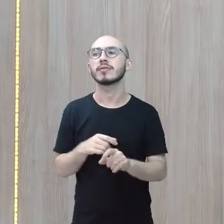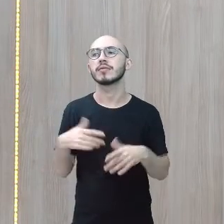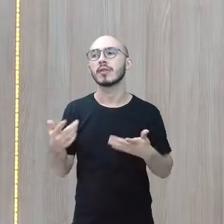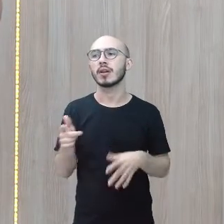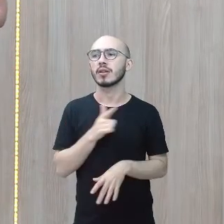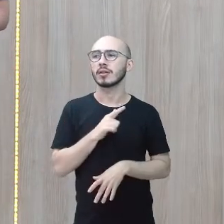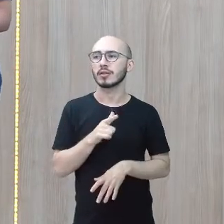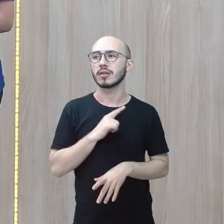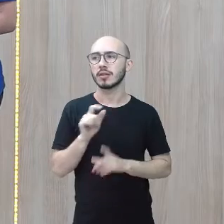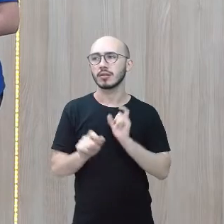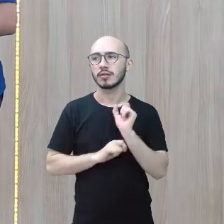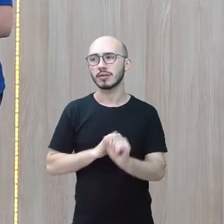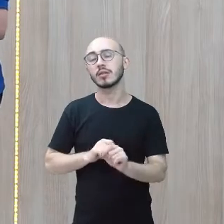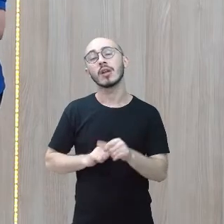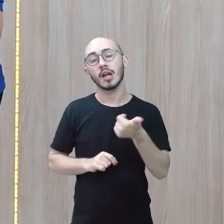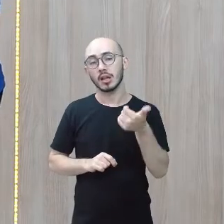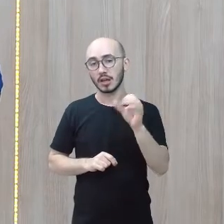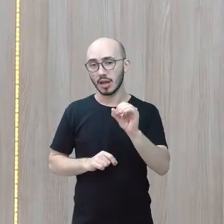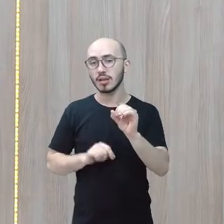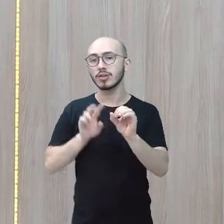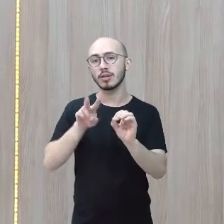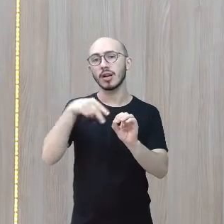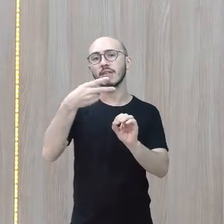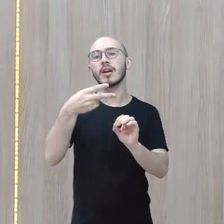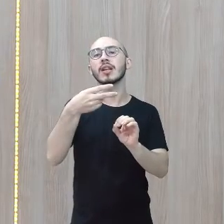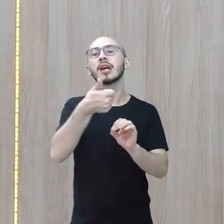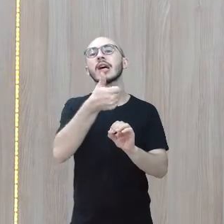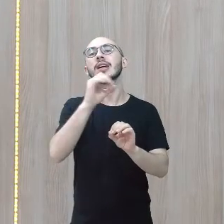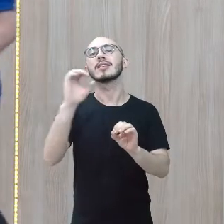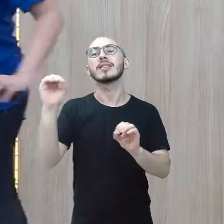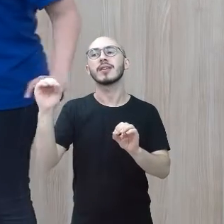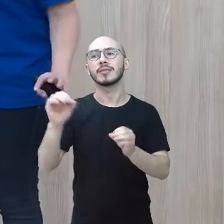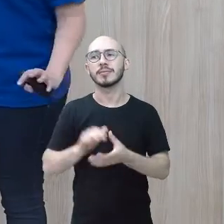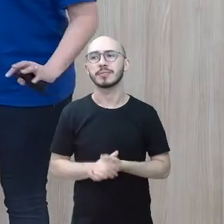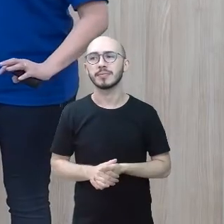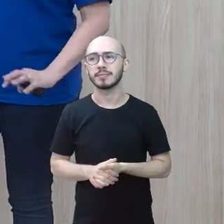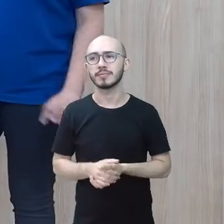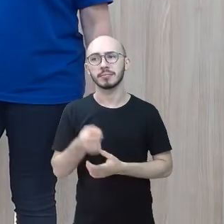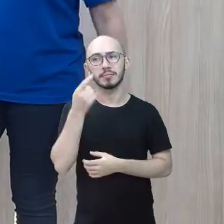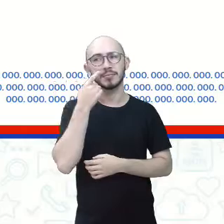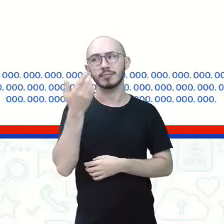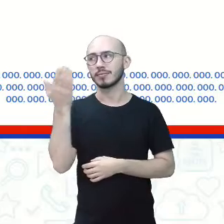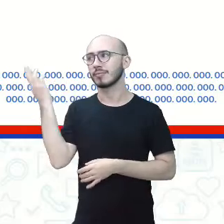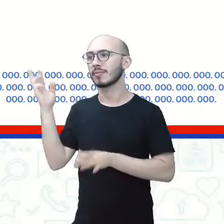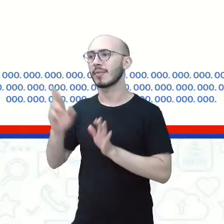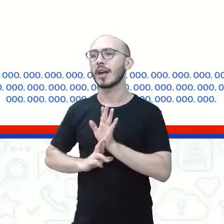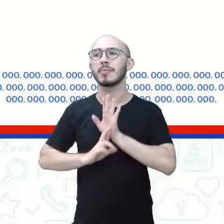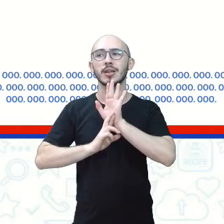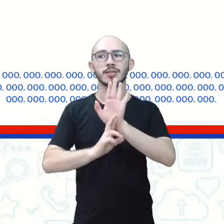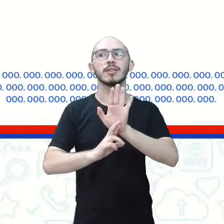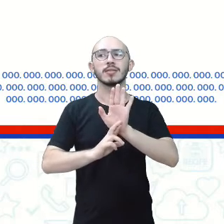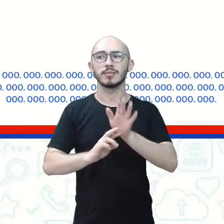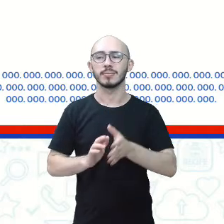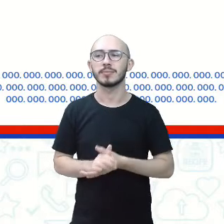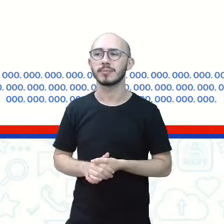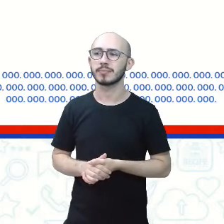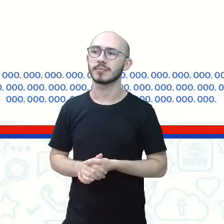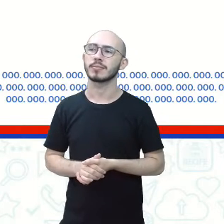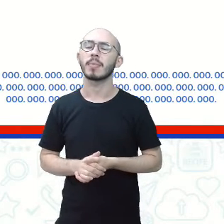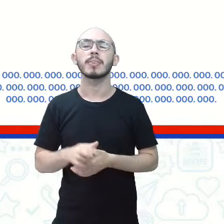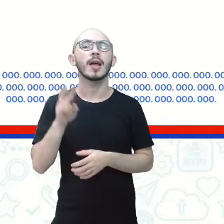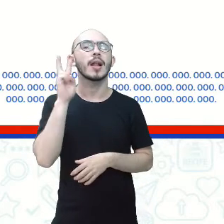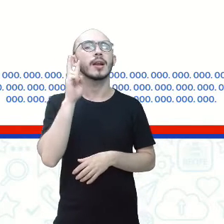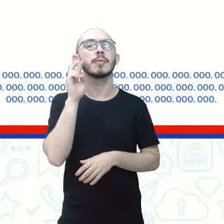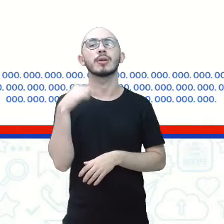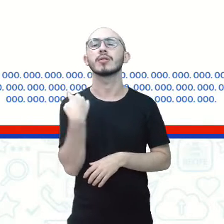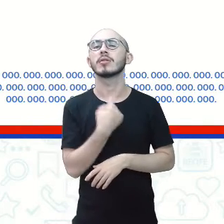à centésima potência. Então, ó, apareceu aqui a representação gigantesca. Aí lembra que a